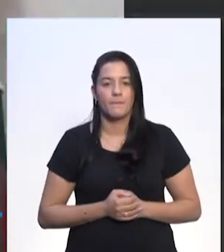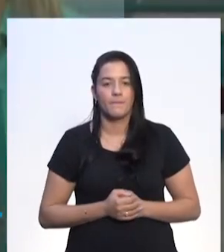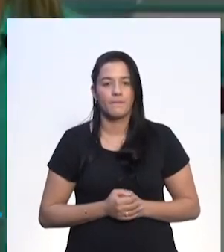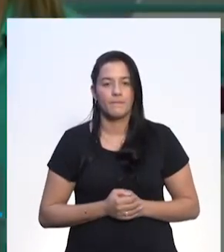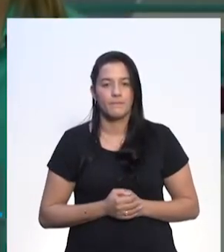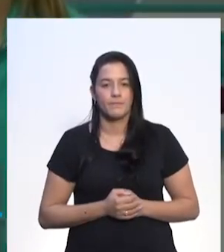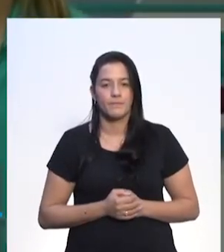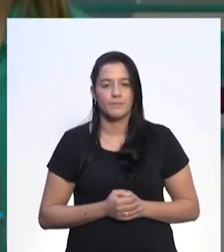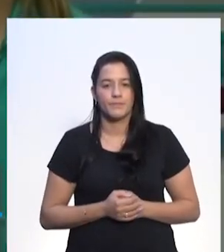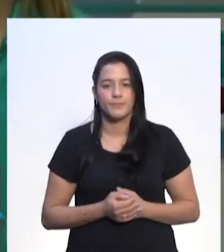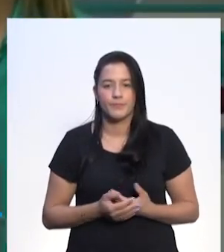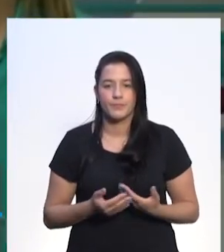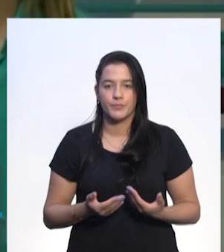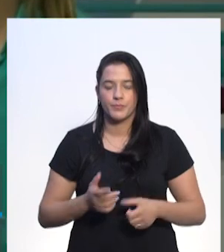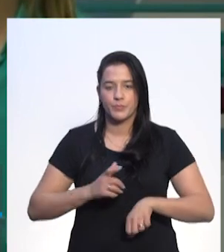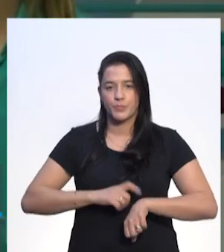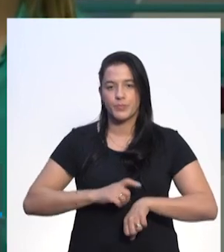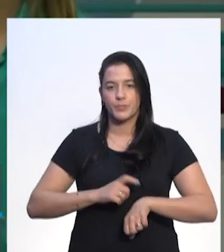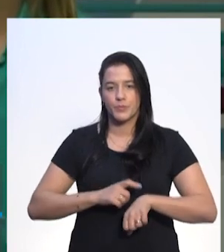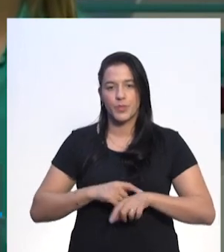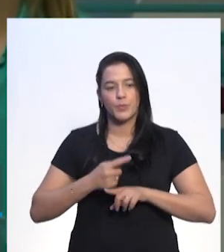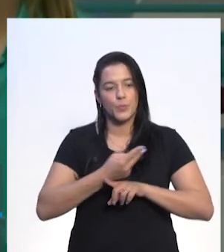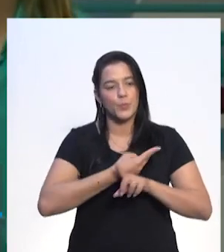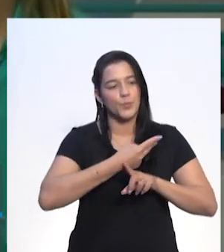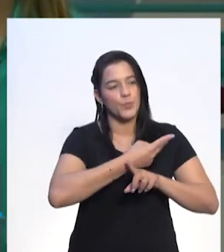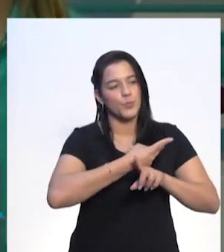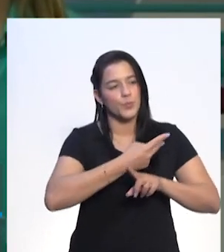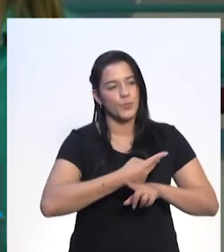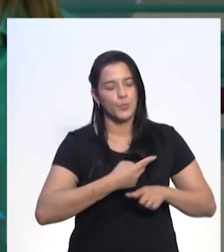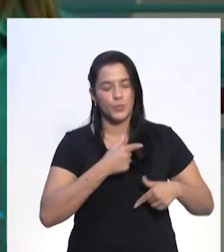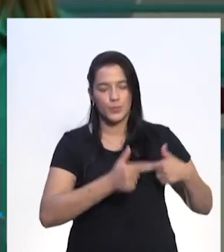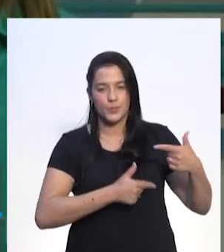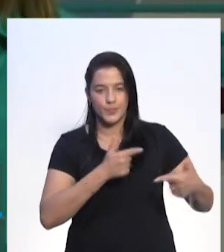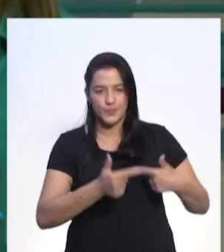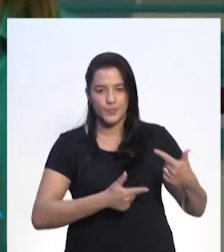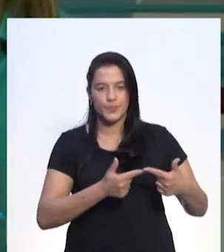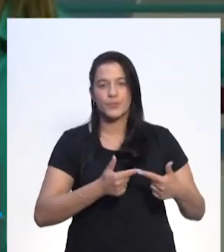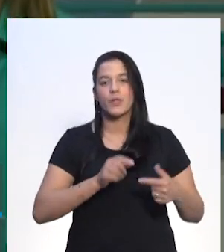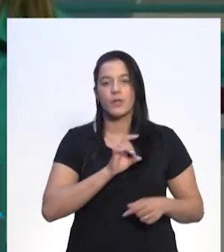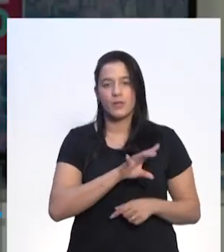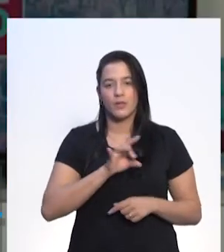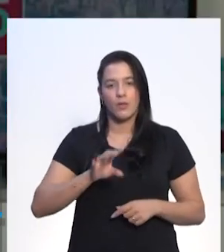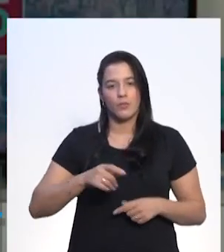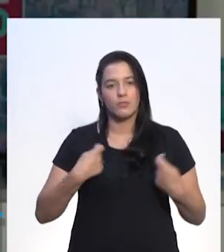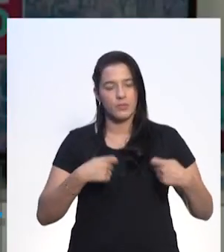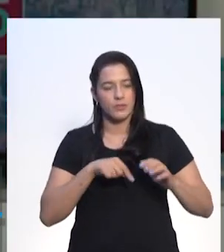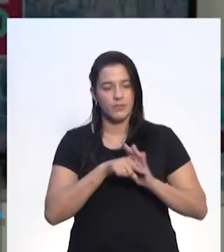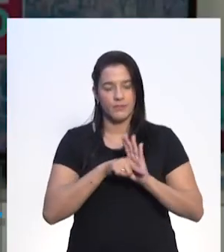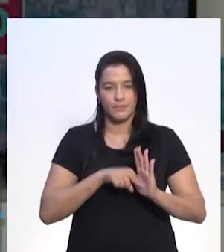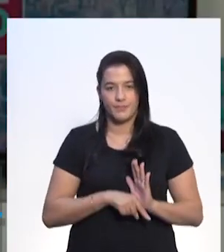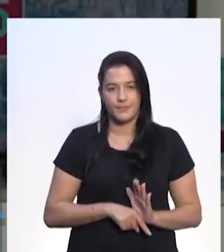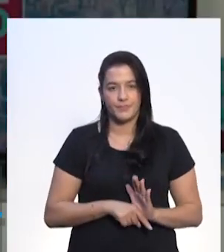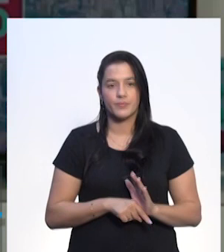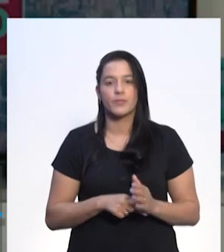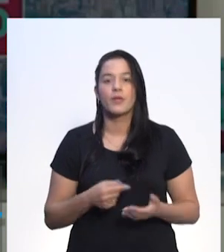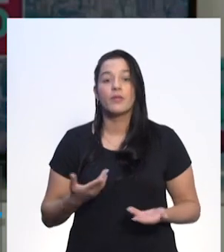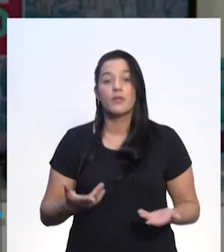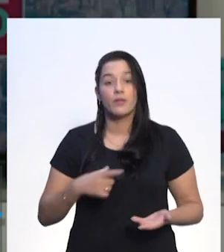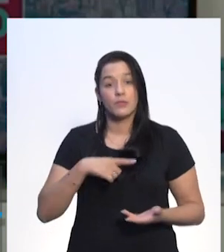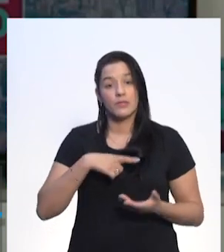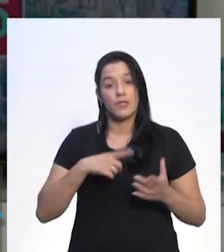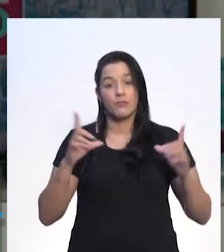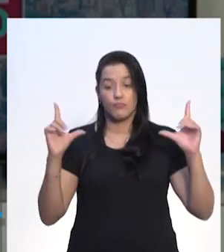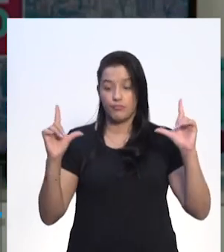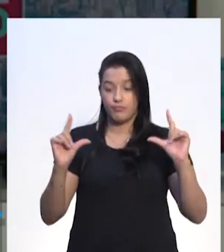Em tempos de recessão, a busca por empregos alternativos se torna uma opção a considerar. As pesquisas mostram queda